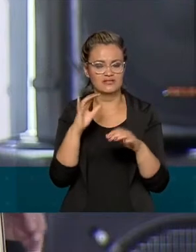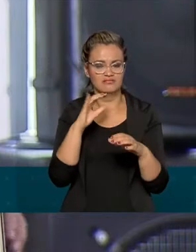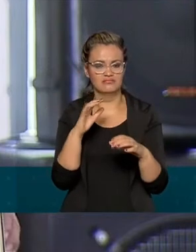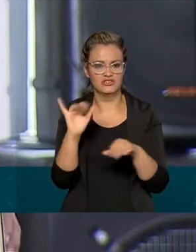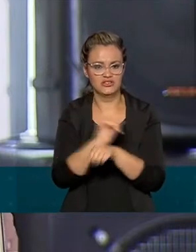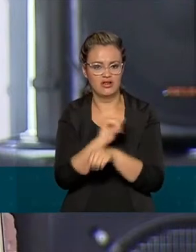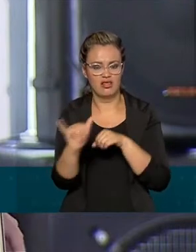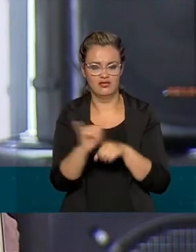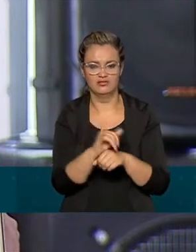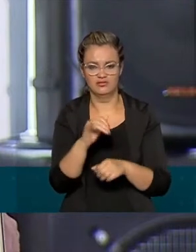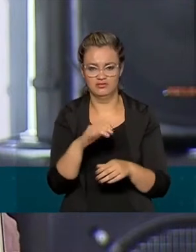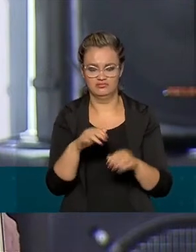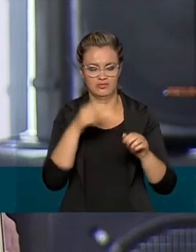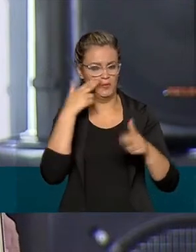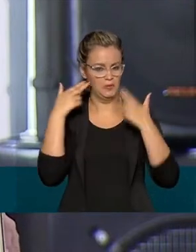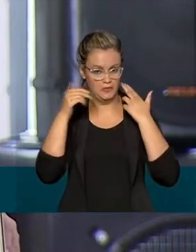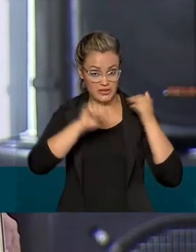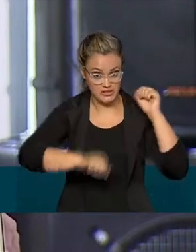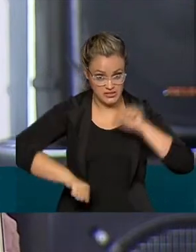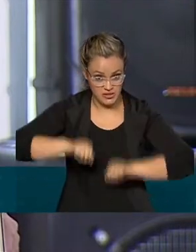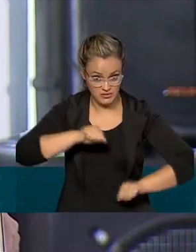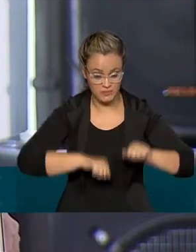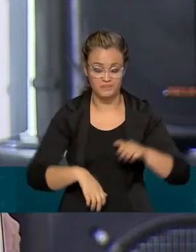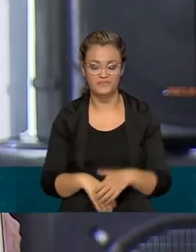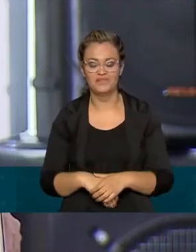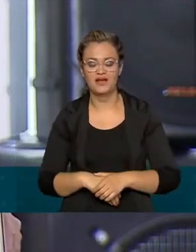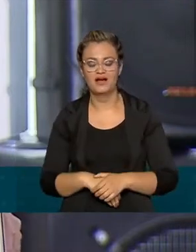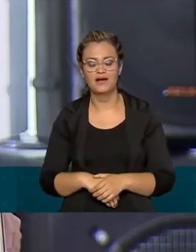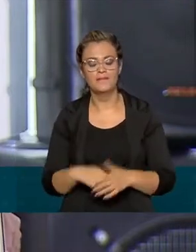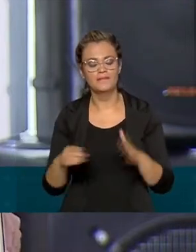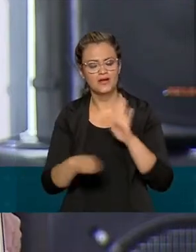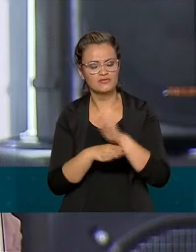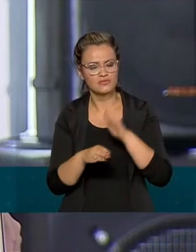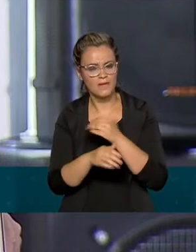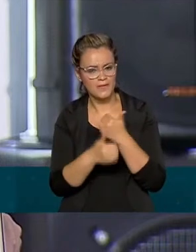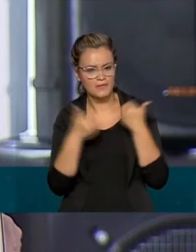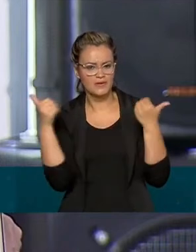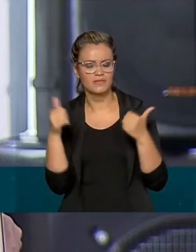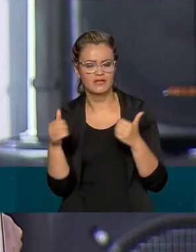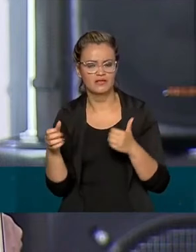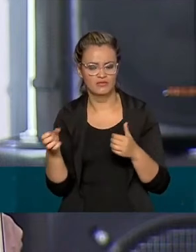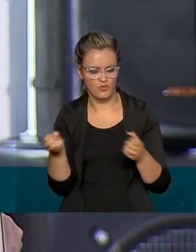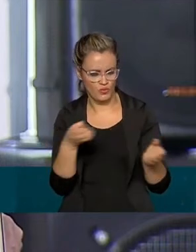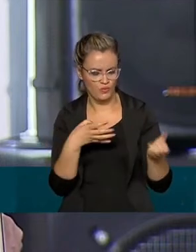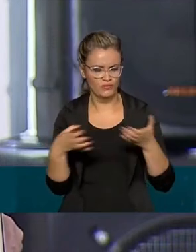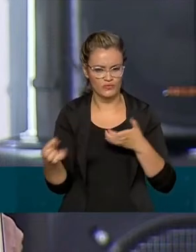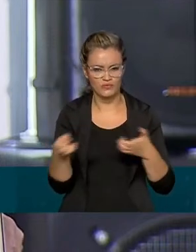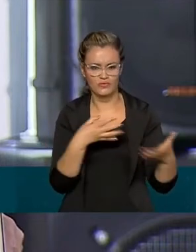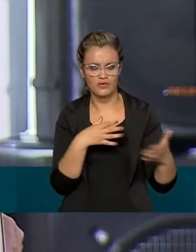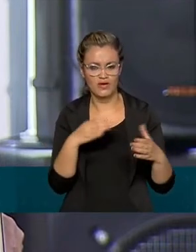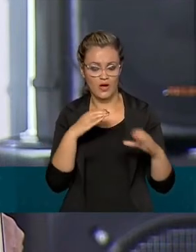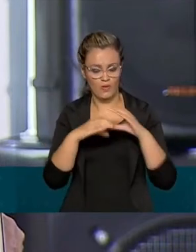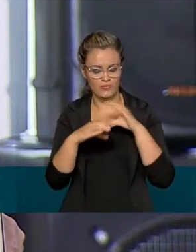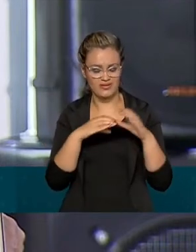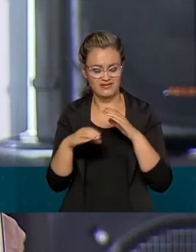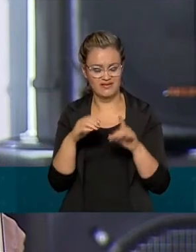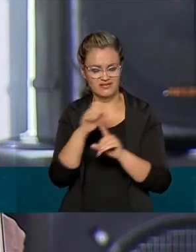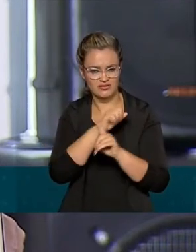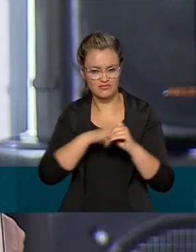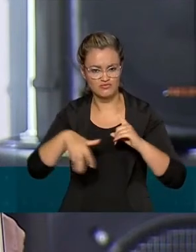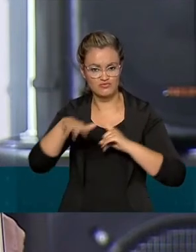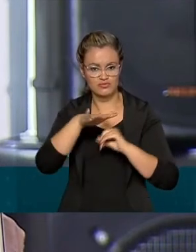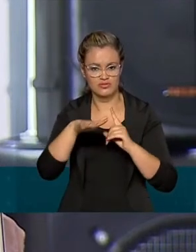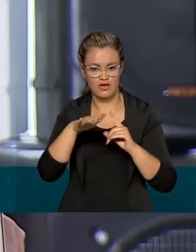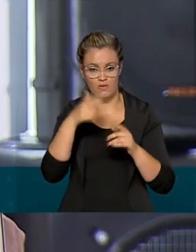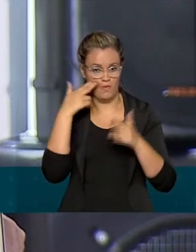Exército. Sempre em busca do aprimoramento e inovação, a comunicação social do Exército